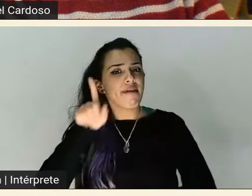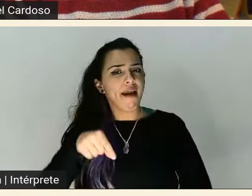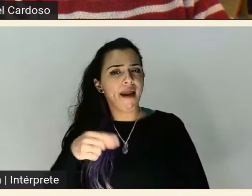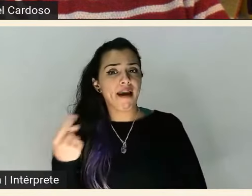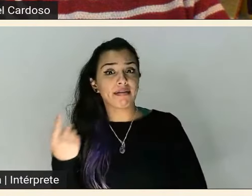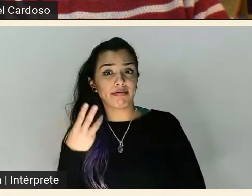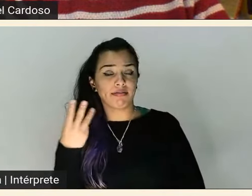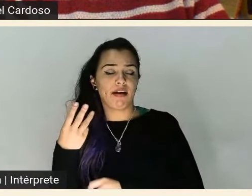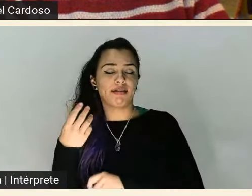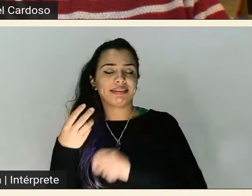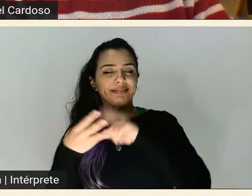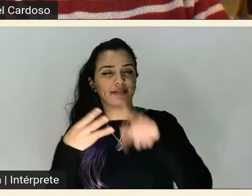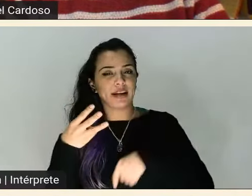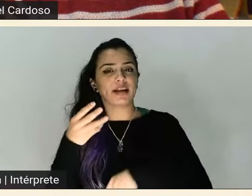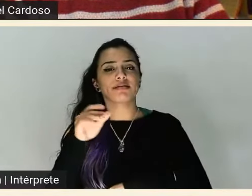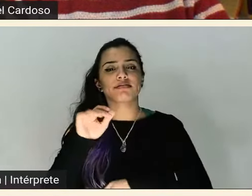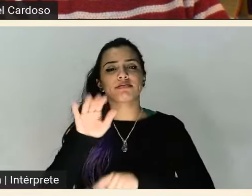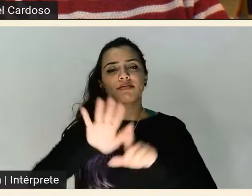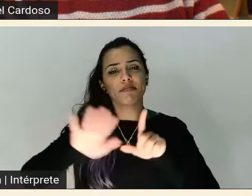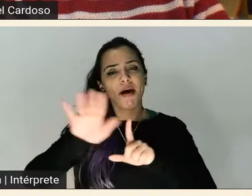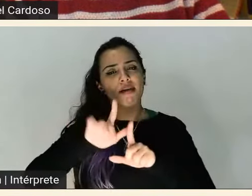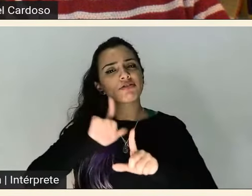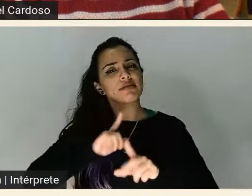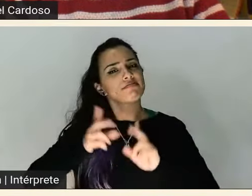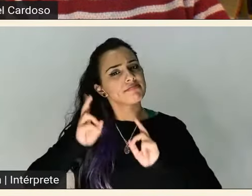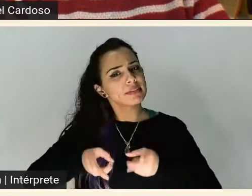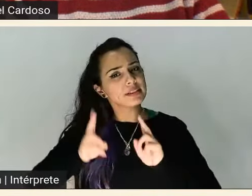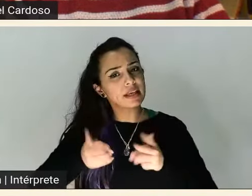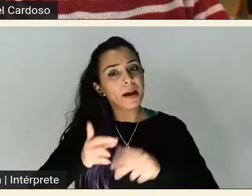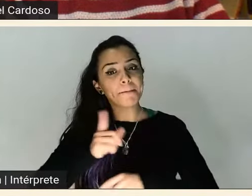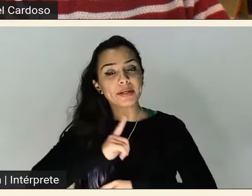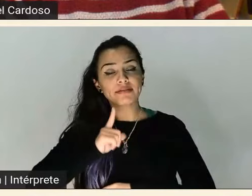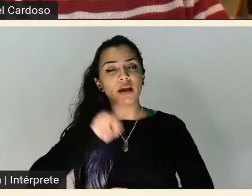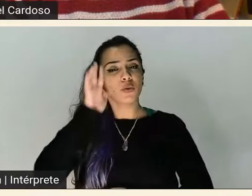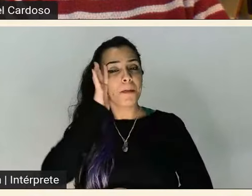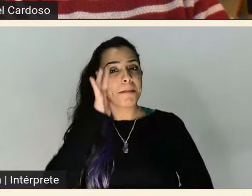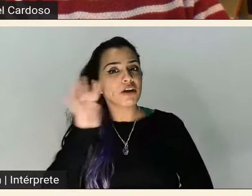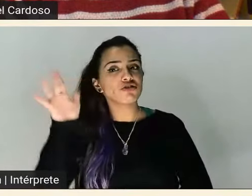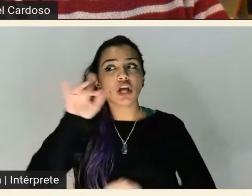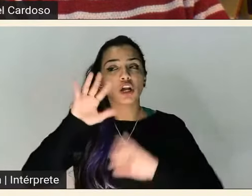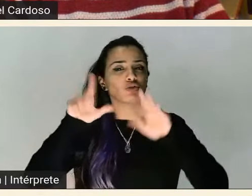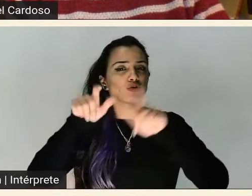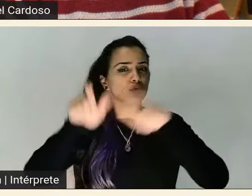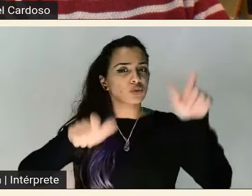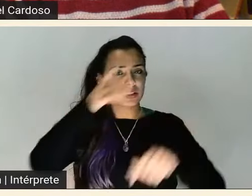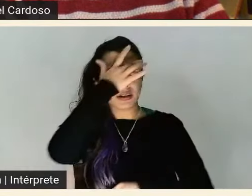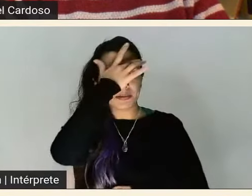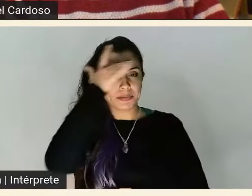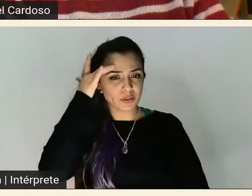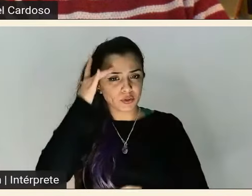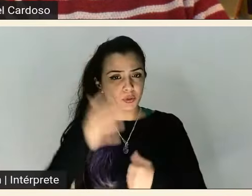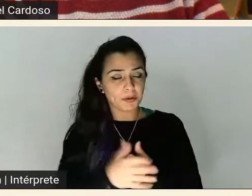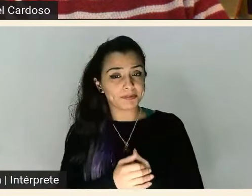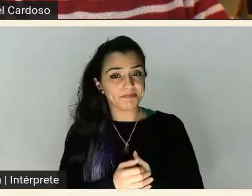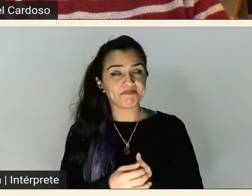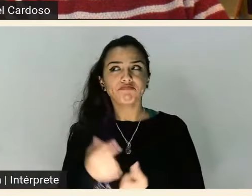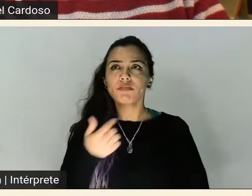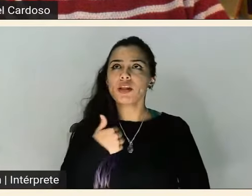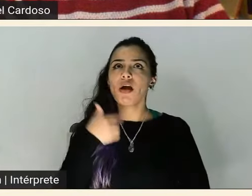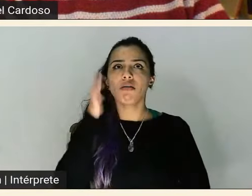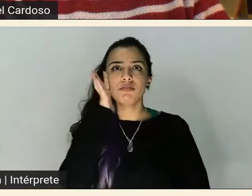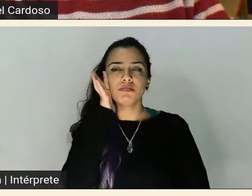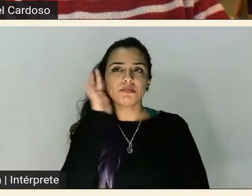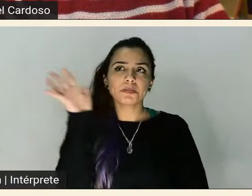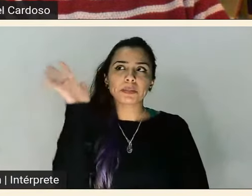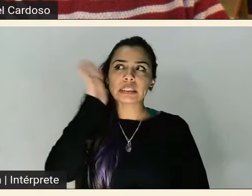imagens que são recorrentes no imaginário de todos nós. O que eu tenho pensado é